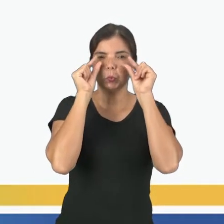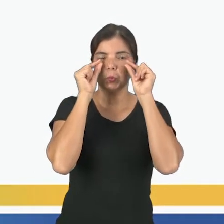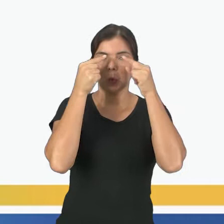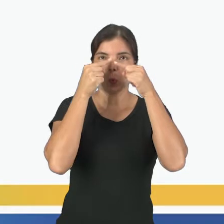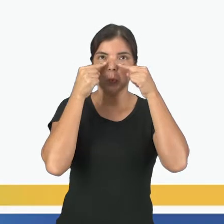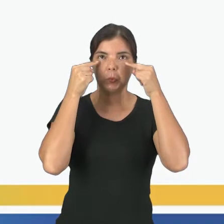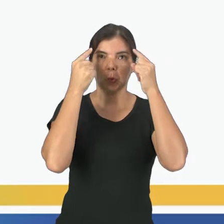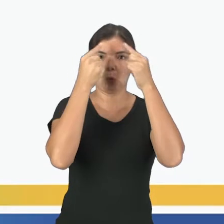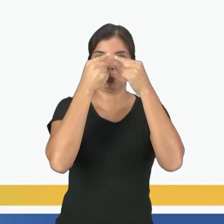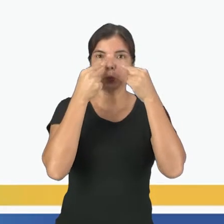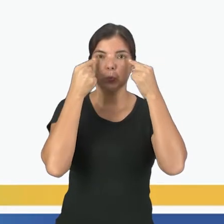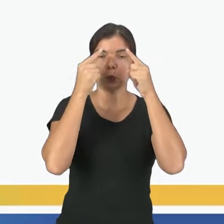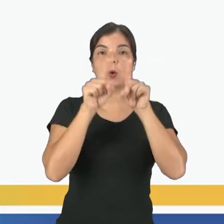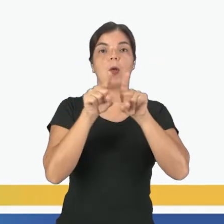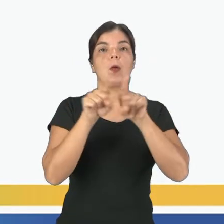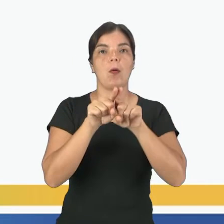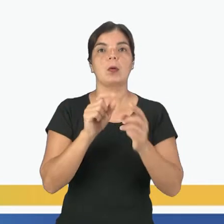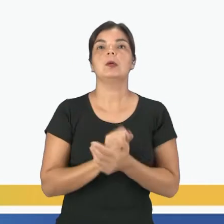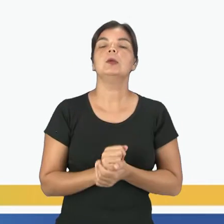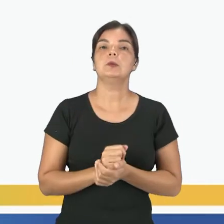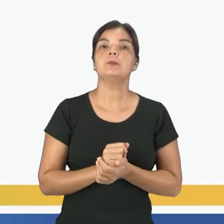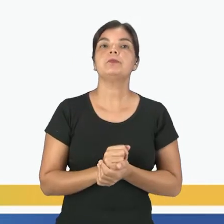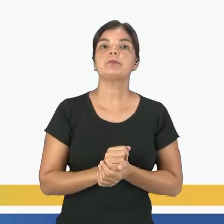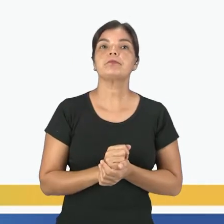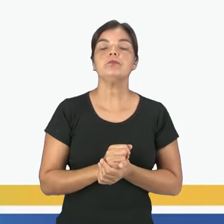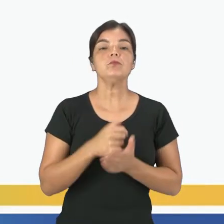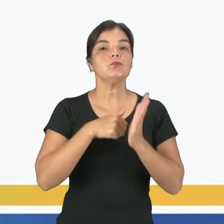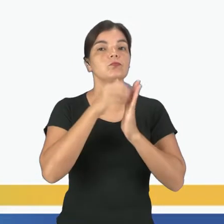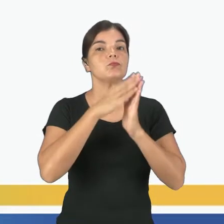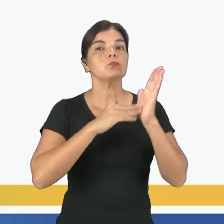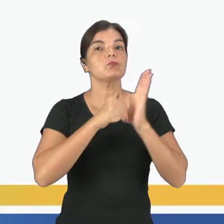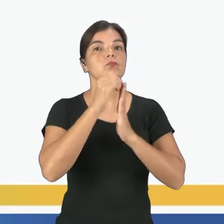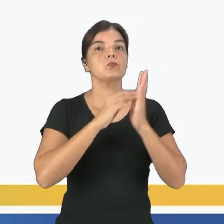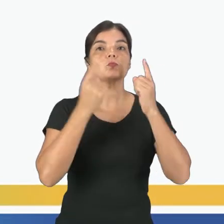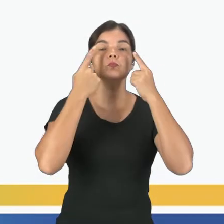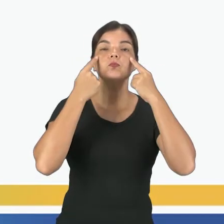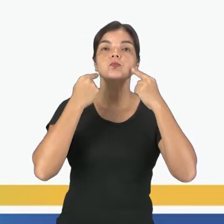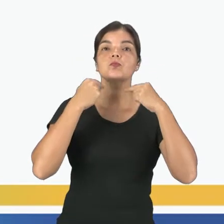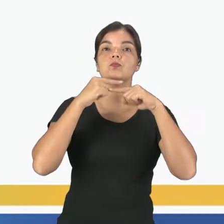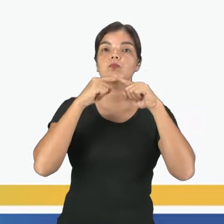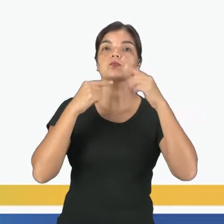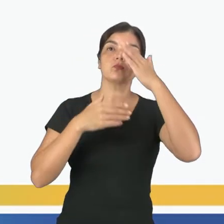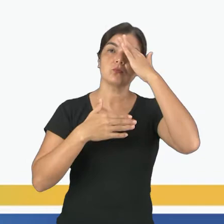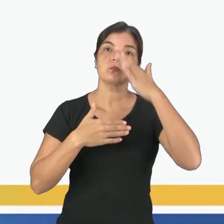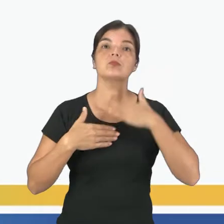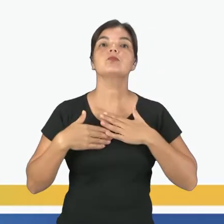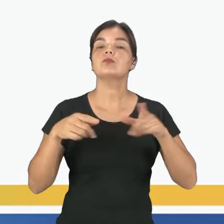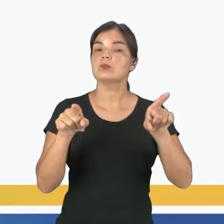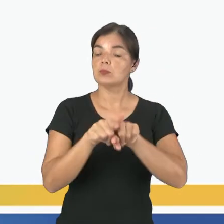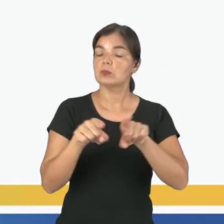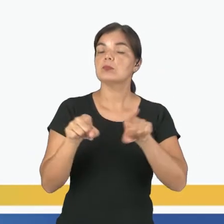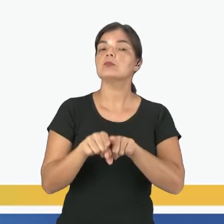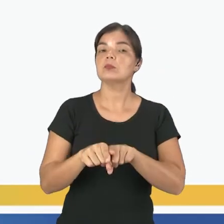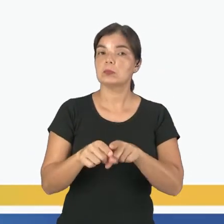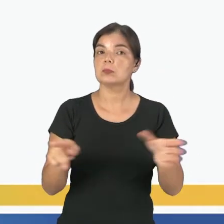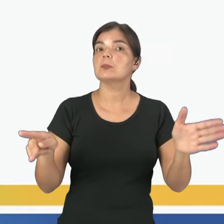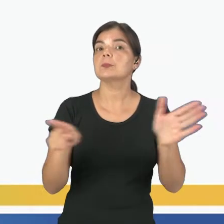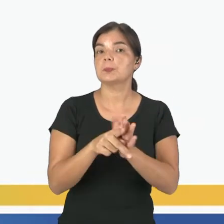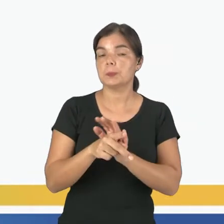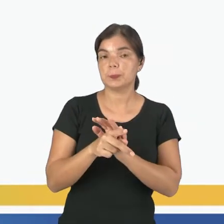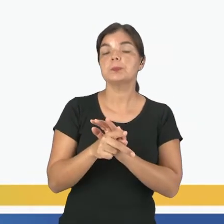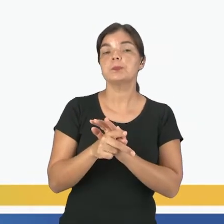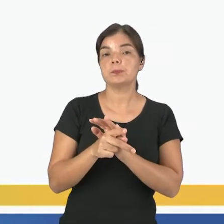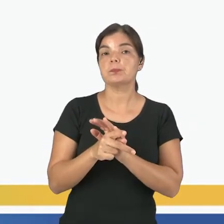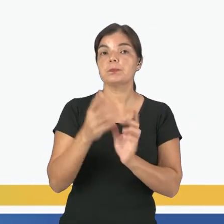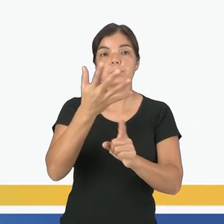mais arredondados. Tem as marcas da pintura do rosto, a pintura corporal, que também faz parte da